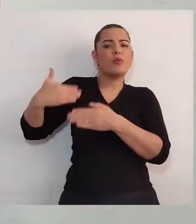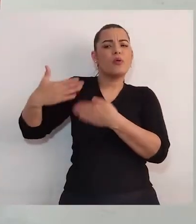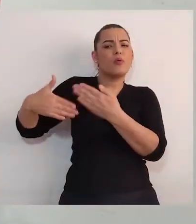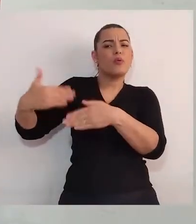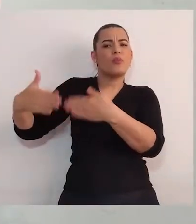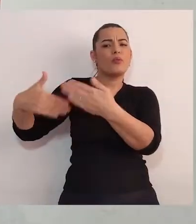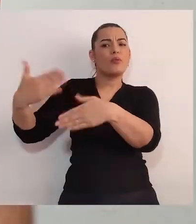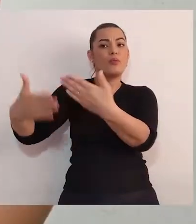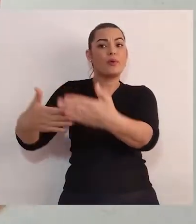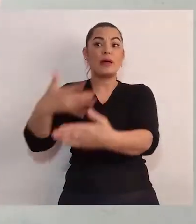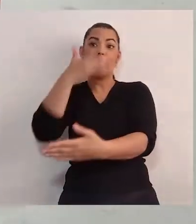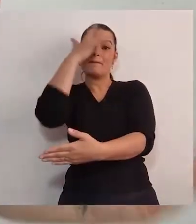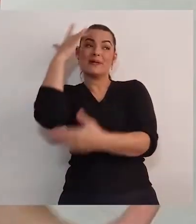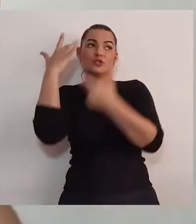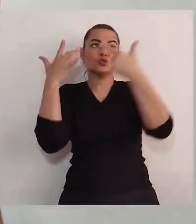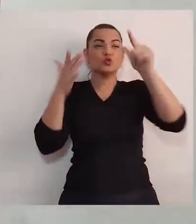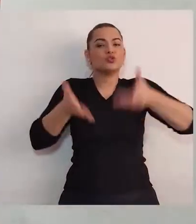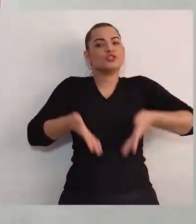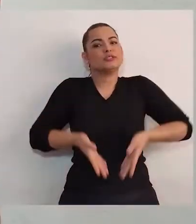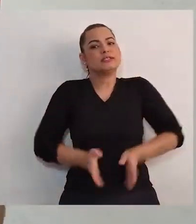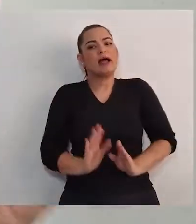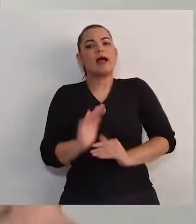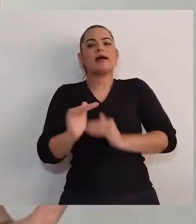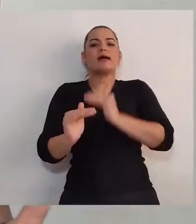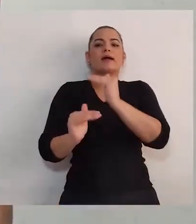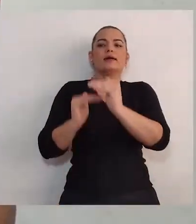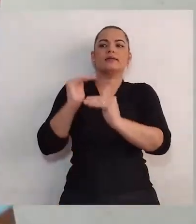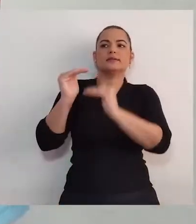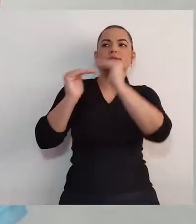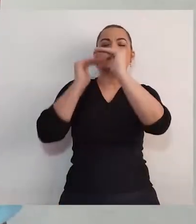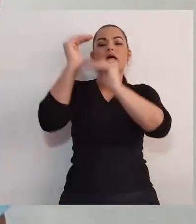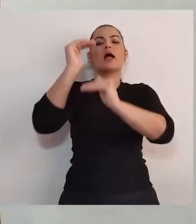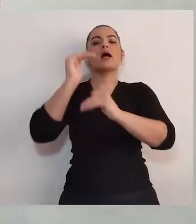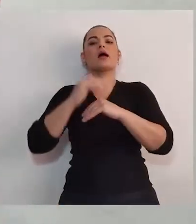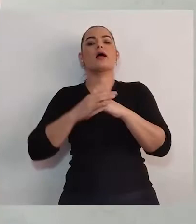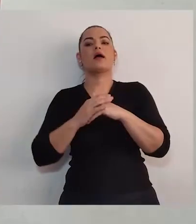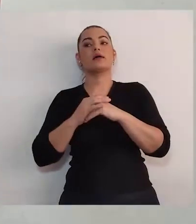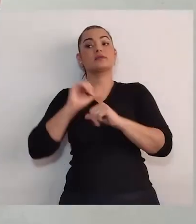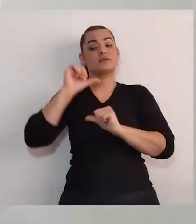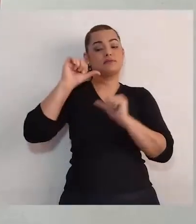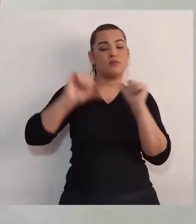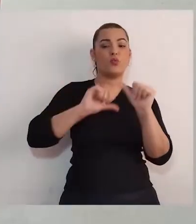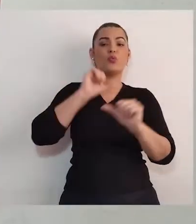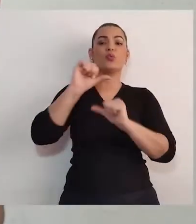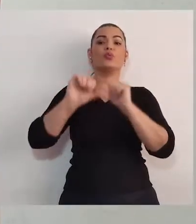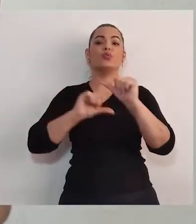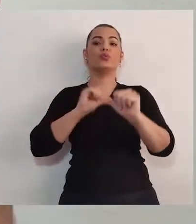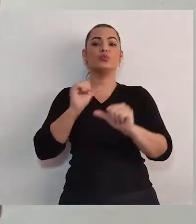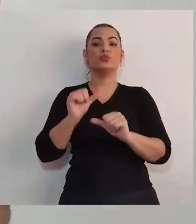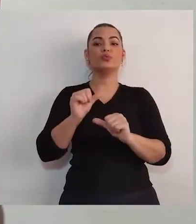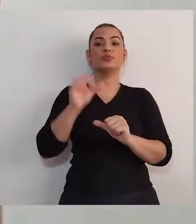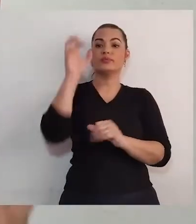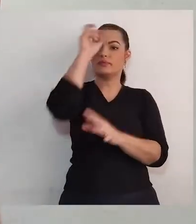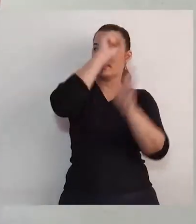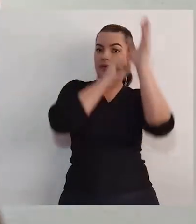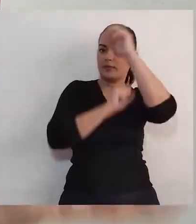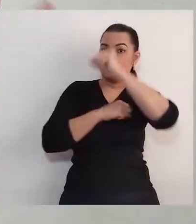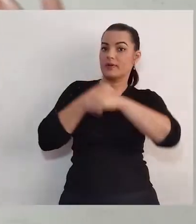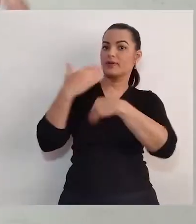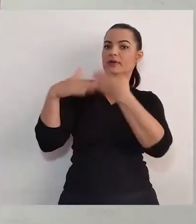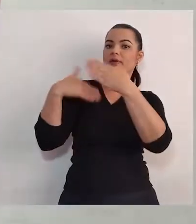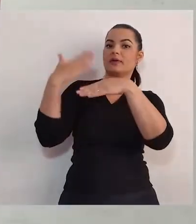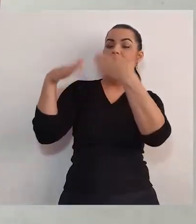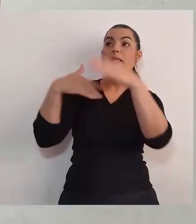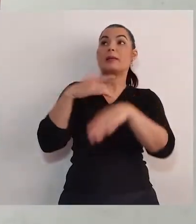as pessoas vão nascendo, né? Vão crescendo, vão se desenvolvendo e mais pessoas começam